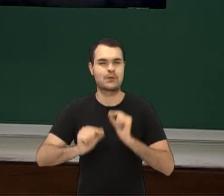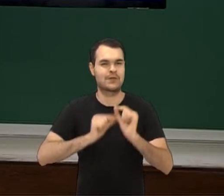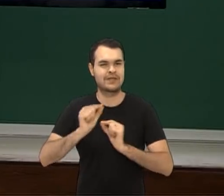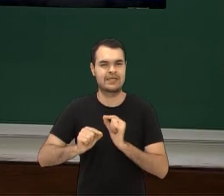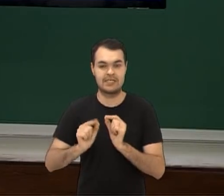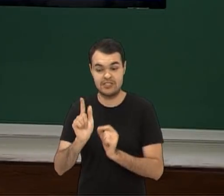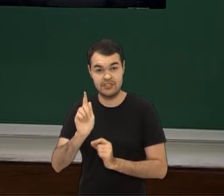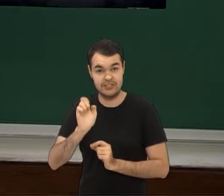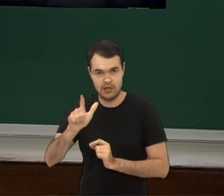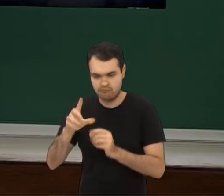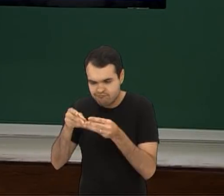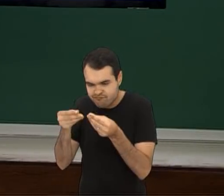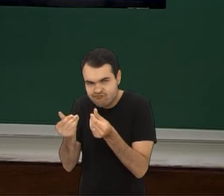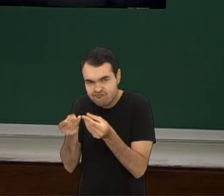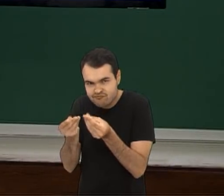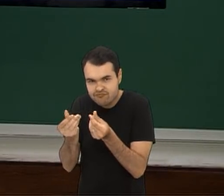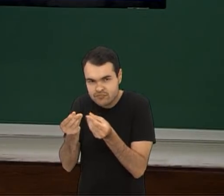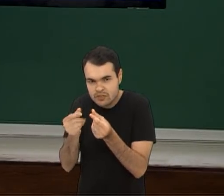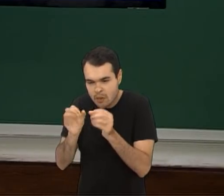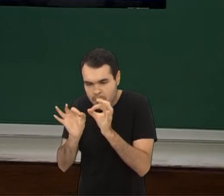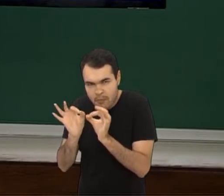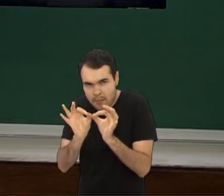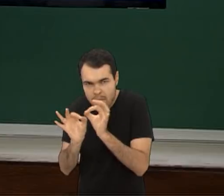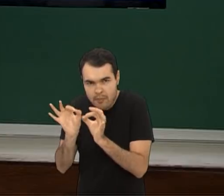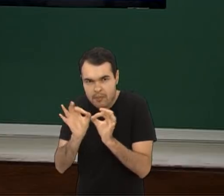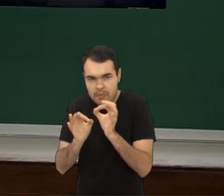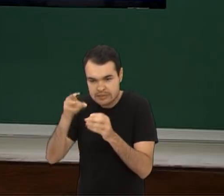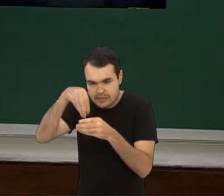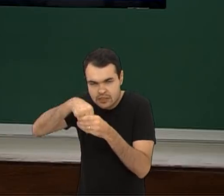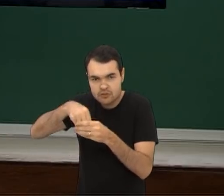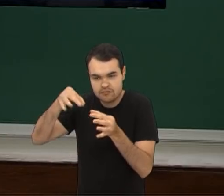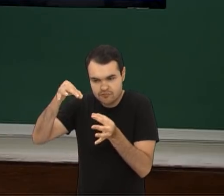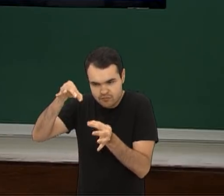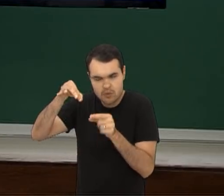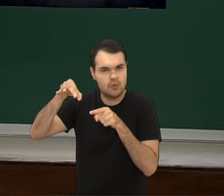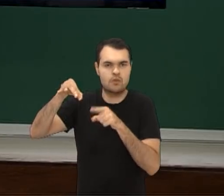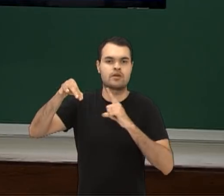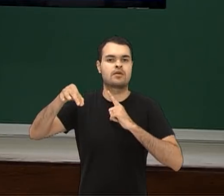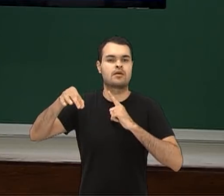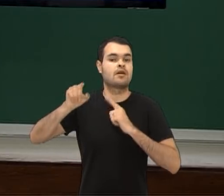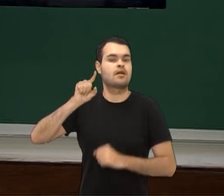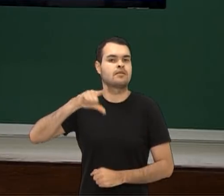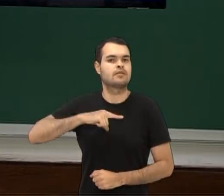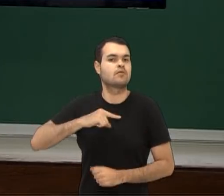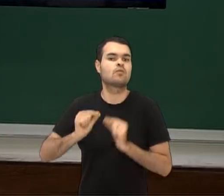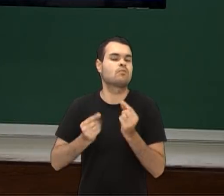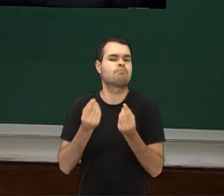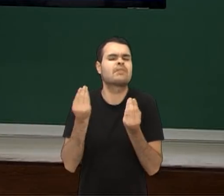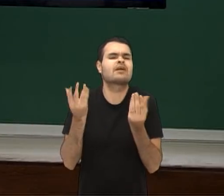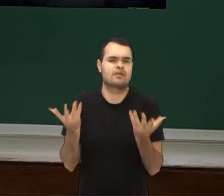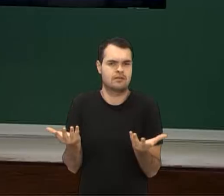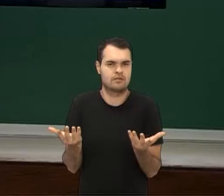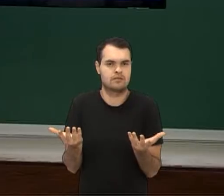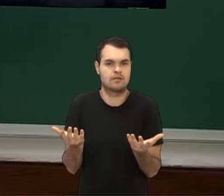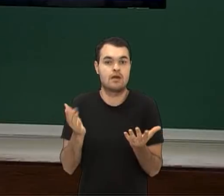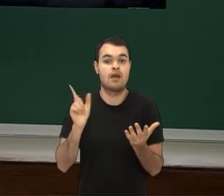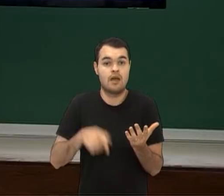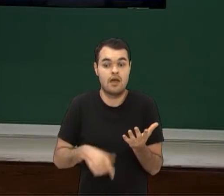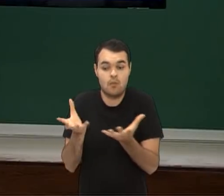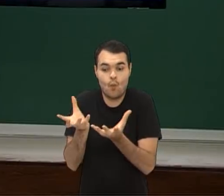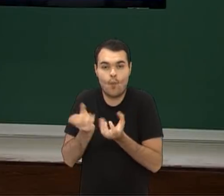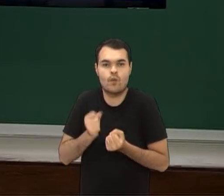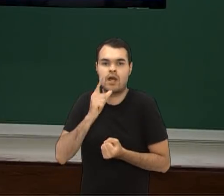gel que tem lá dentro do saquinho, forma aquelas bolinhas, ela serve para absorver a umidade,